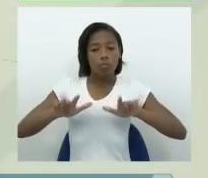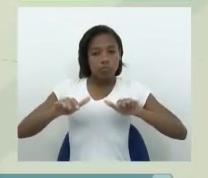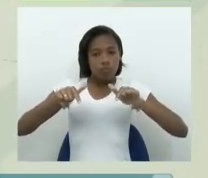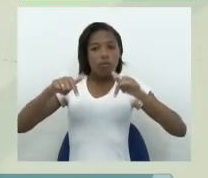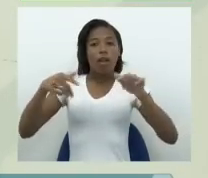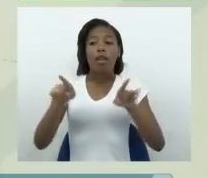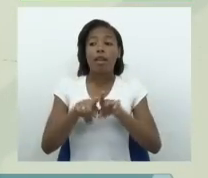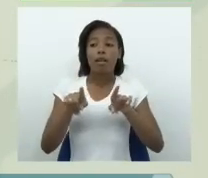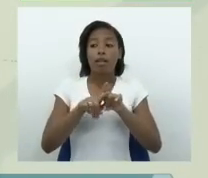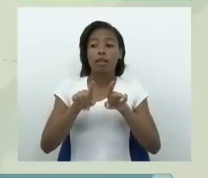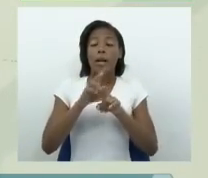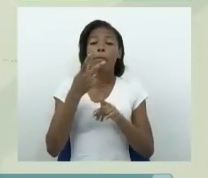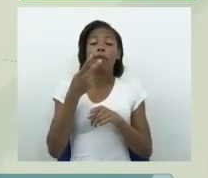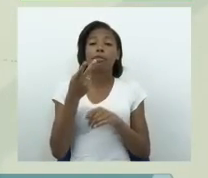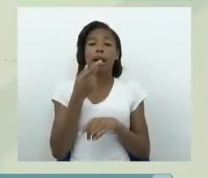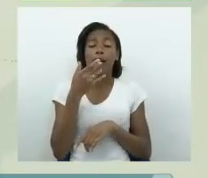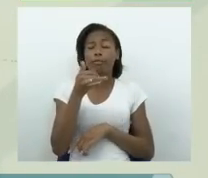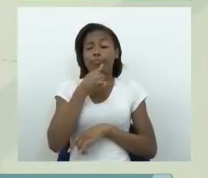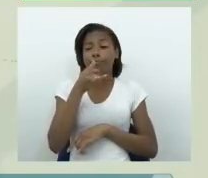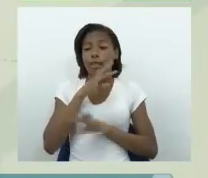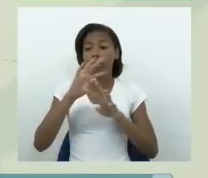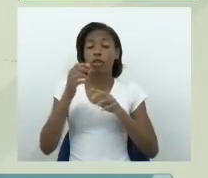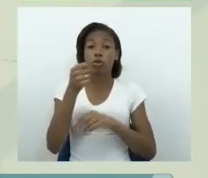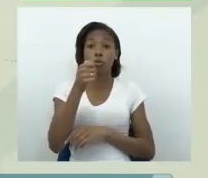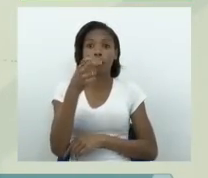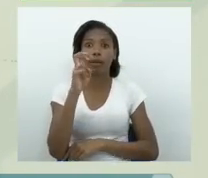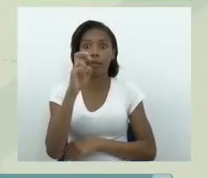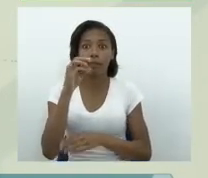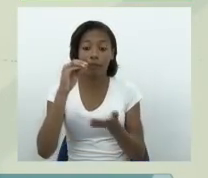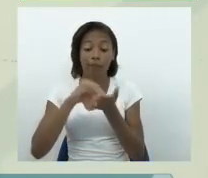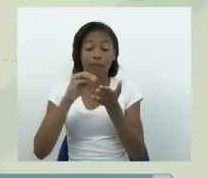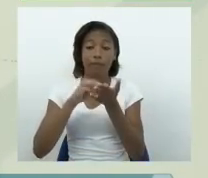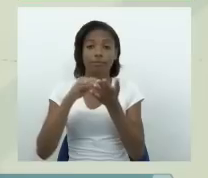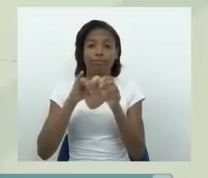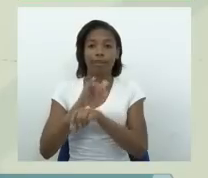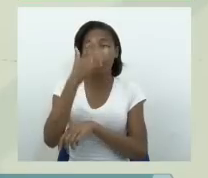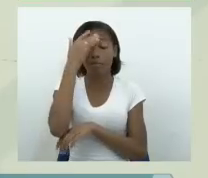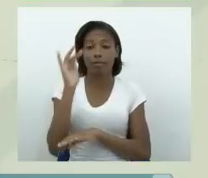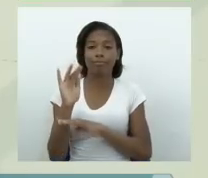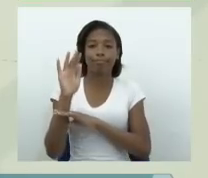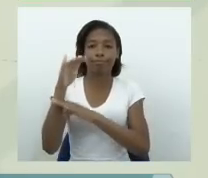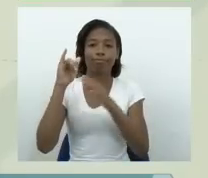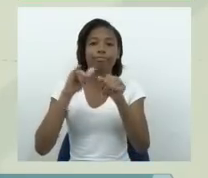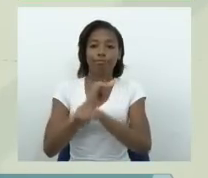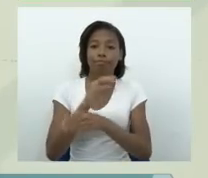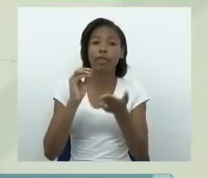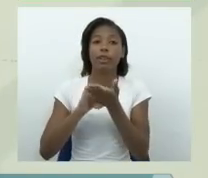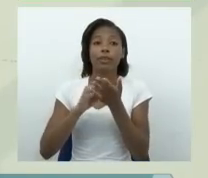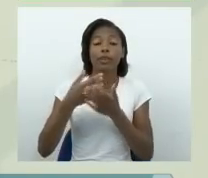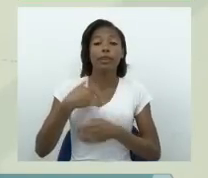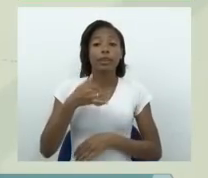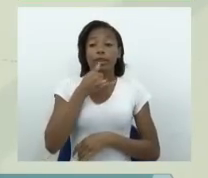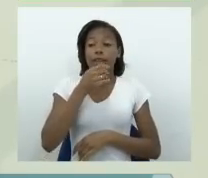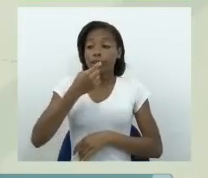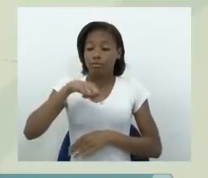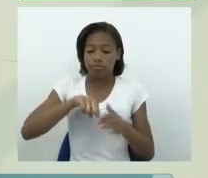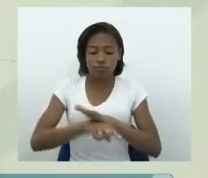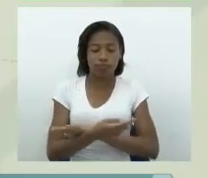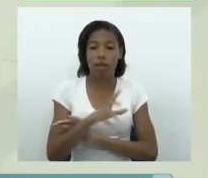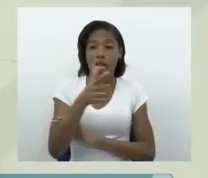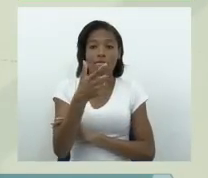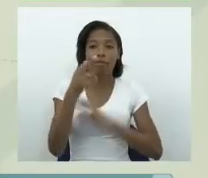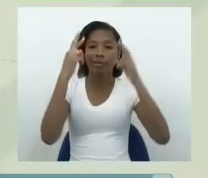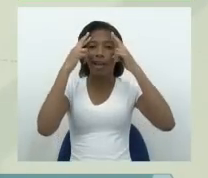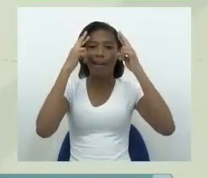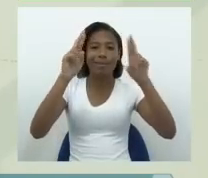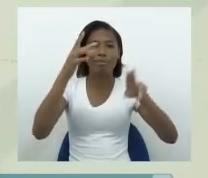lamentar a ausência de quase 50% dos candidatos. Isso é um profundo desrespeito com